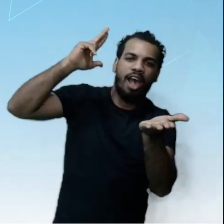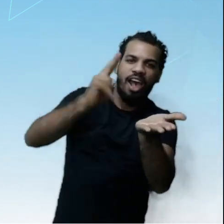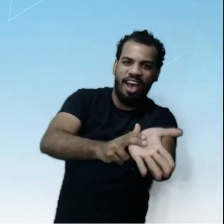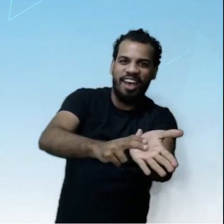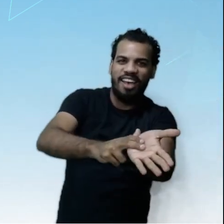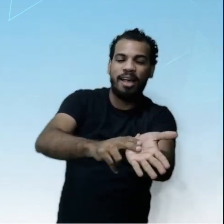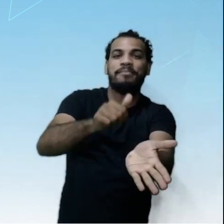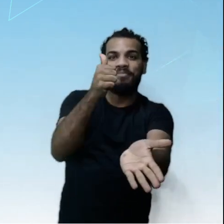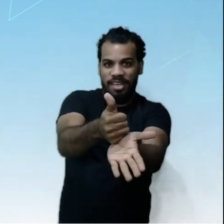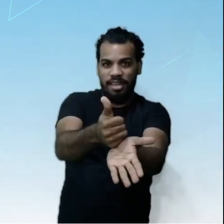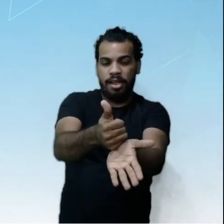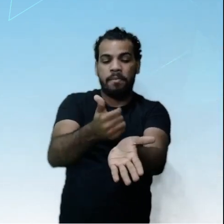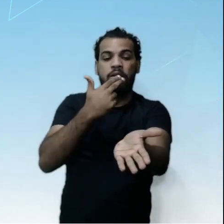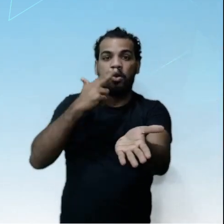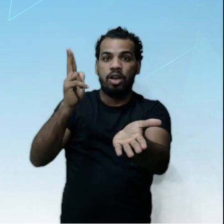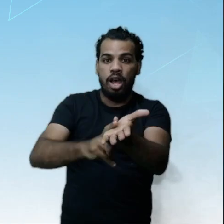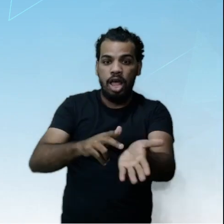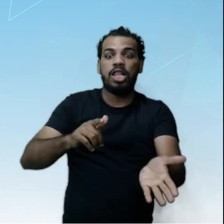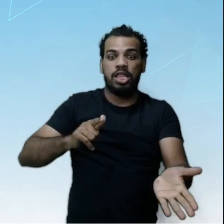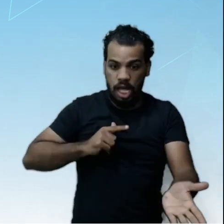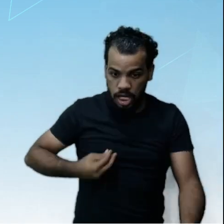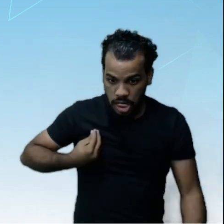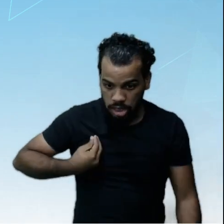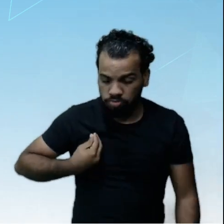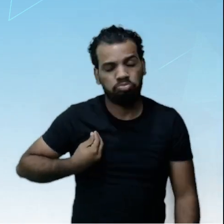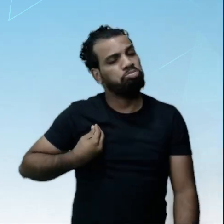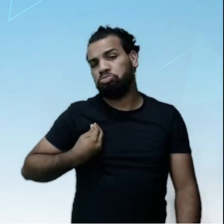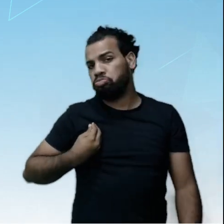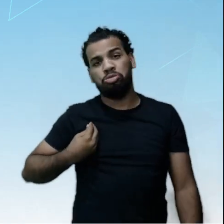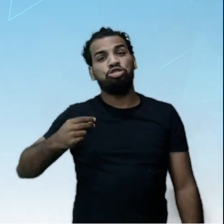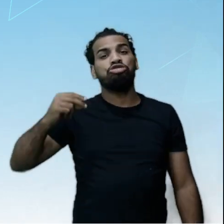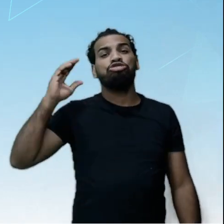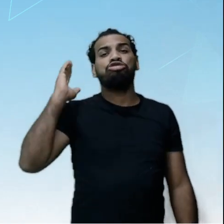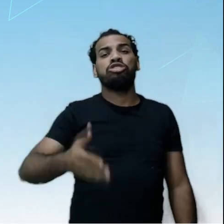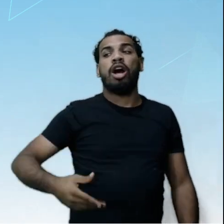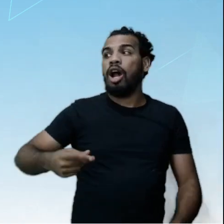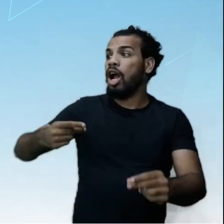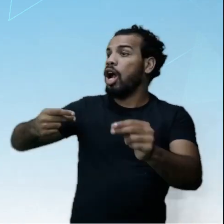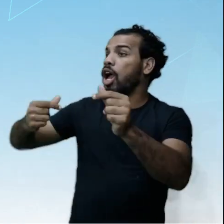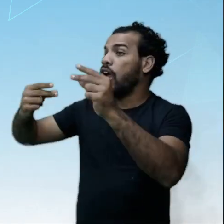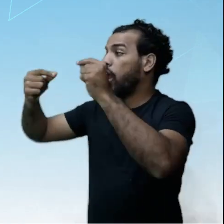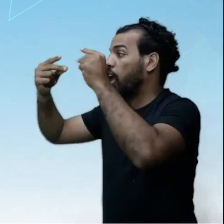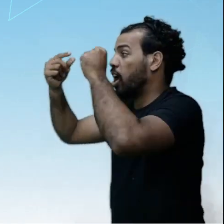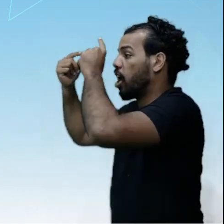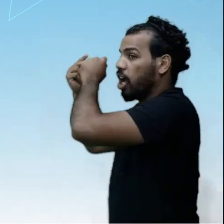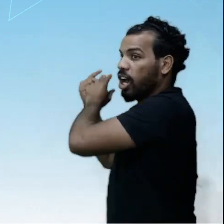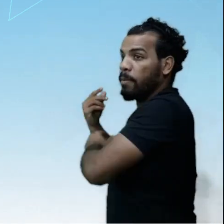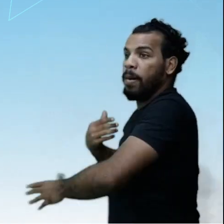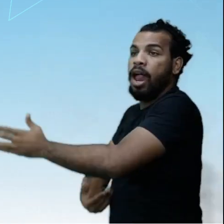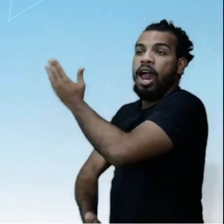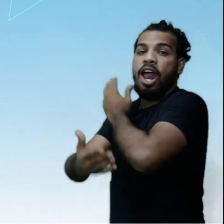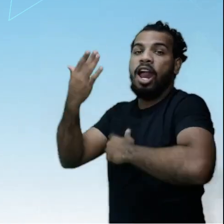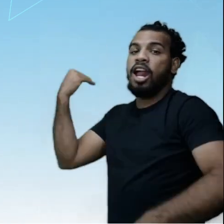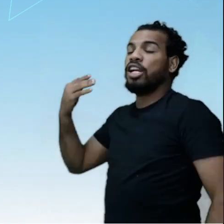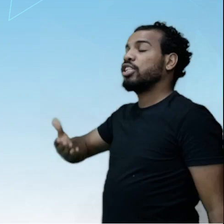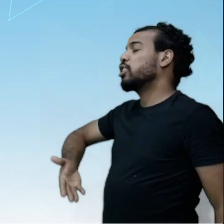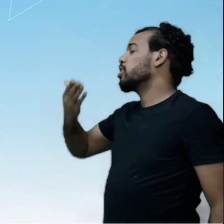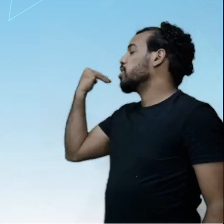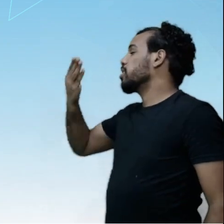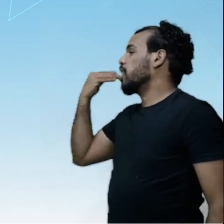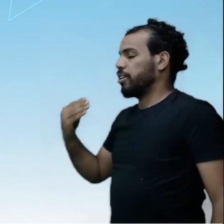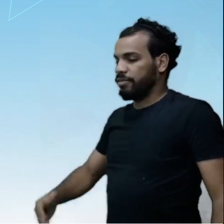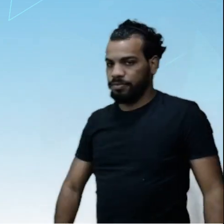não existe mais hoje. Então, é um gênero em desuso. Gênero surge da